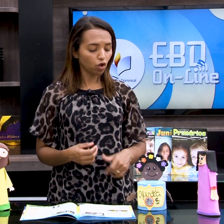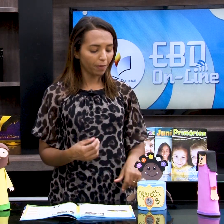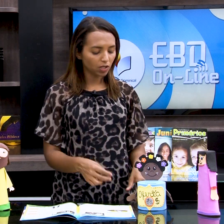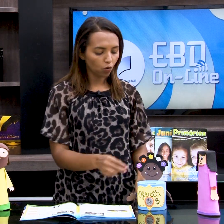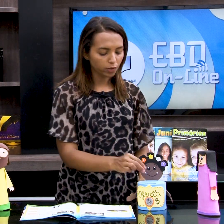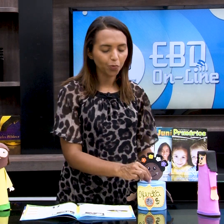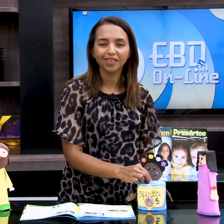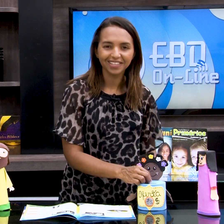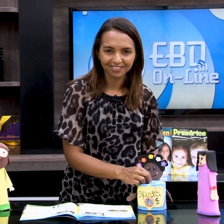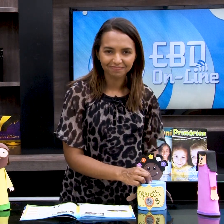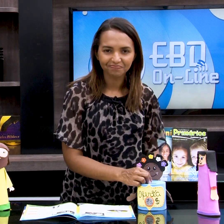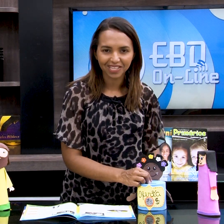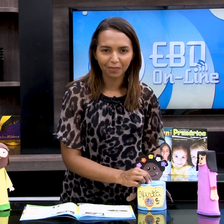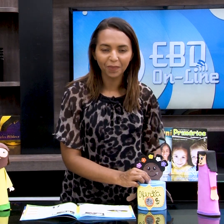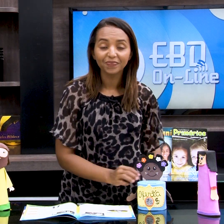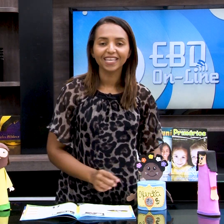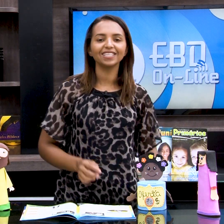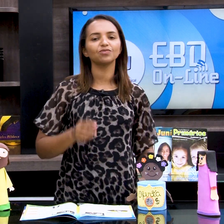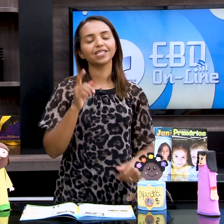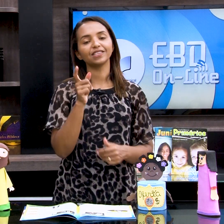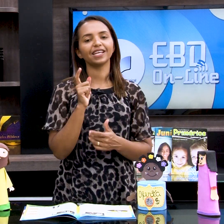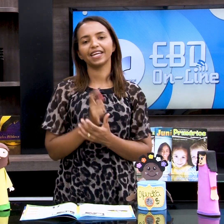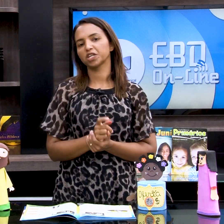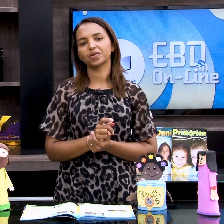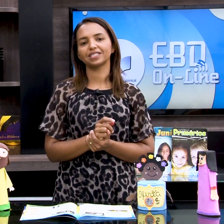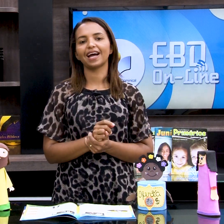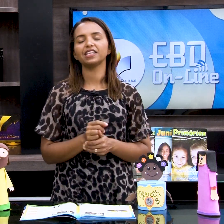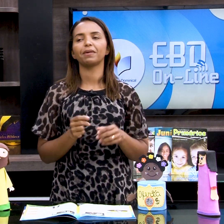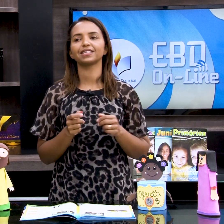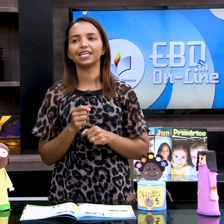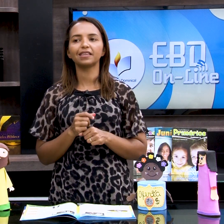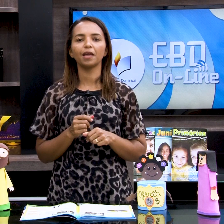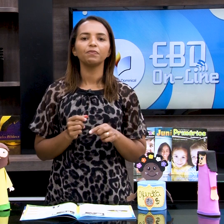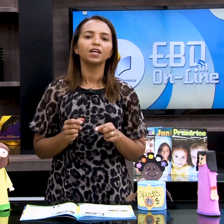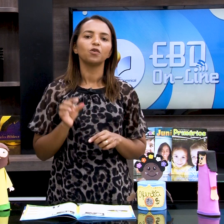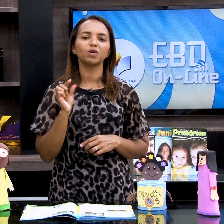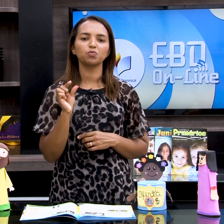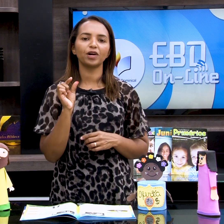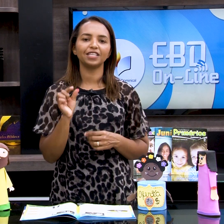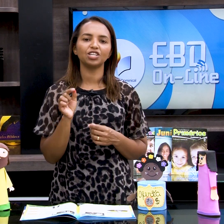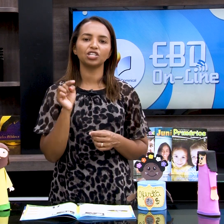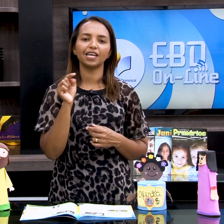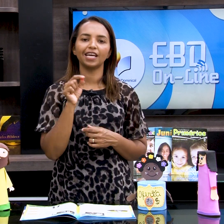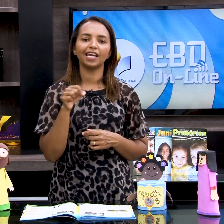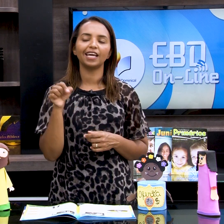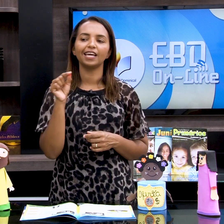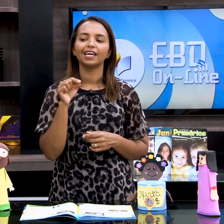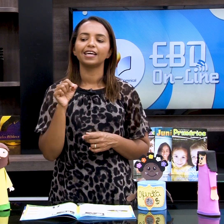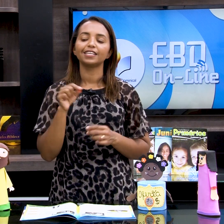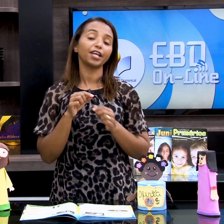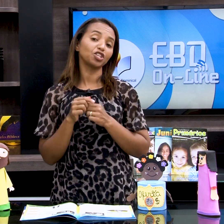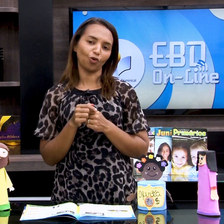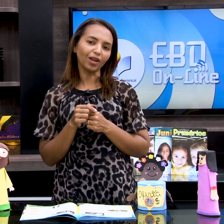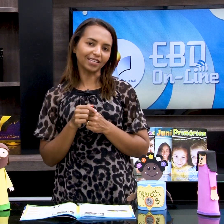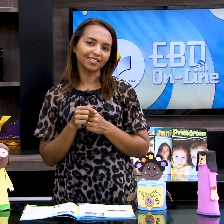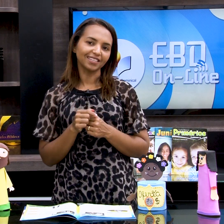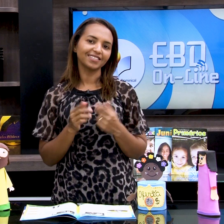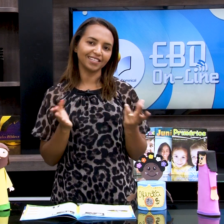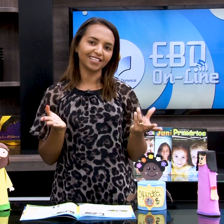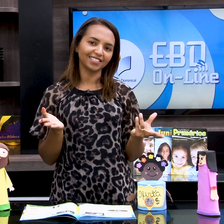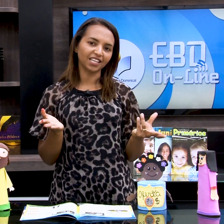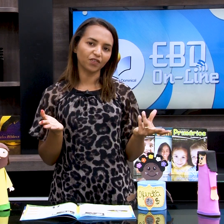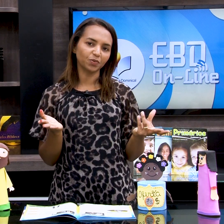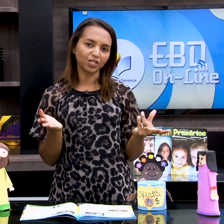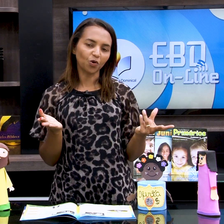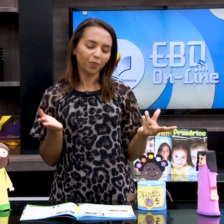deu somente algumas m tá bom isso não sei se tem aí na sua cidade Mas aqui tem umas moedinhas que é que é de chocolate